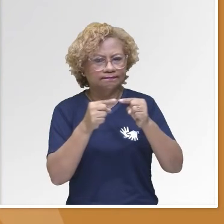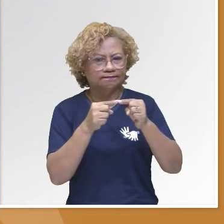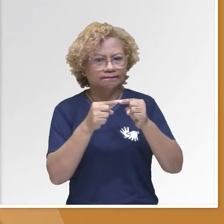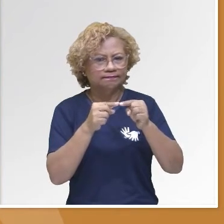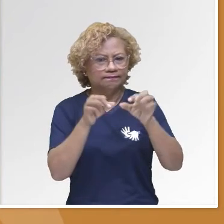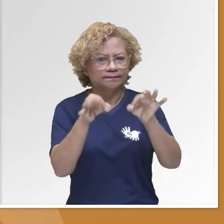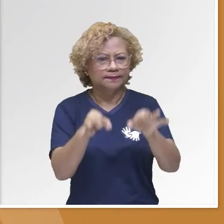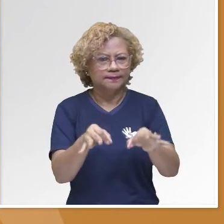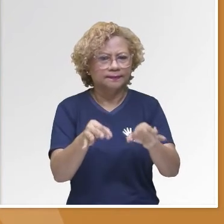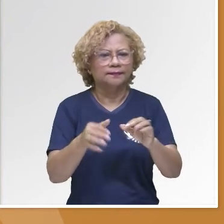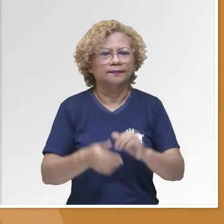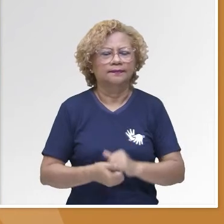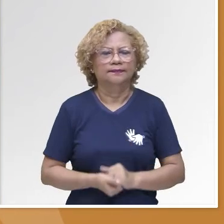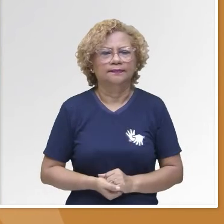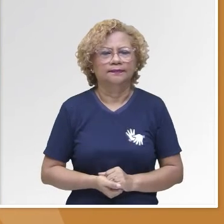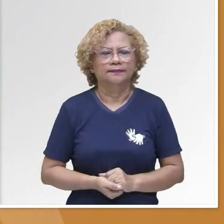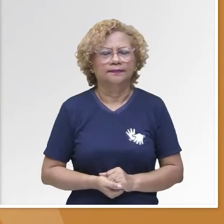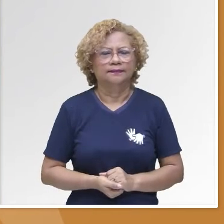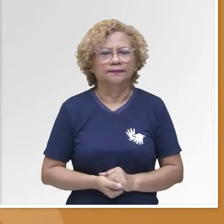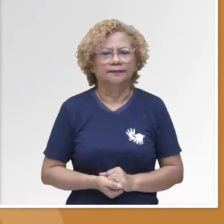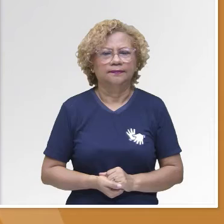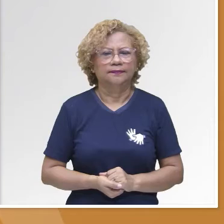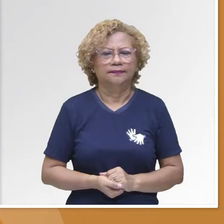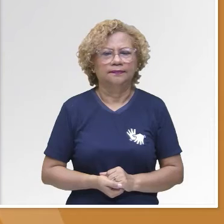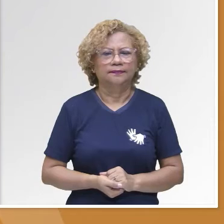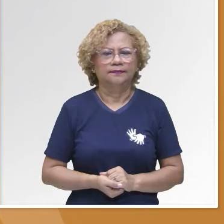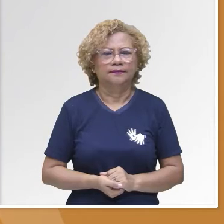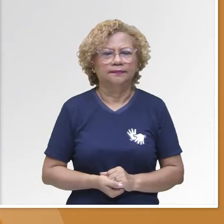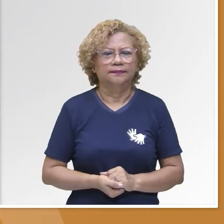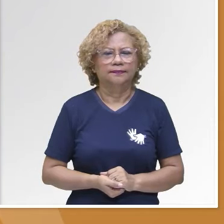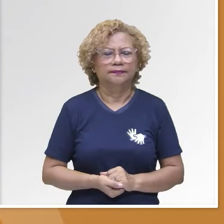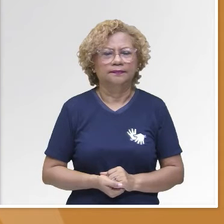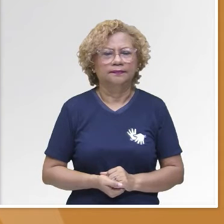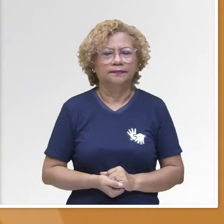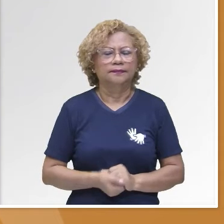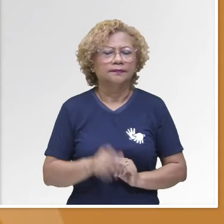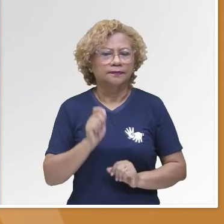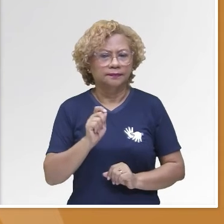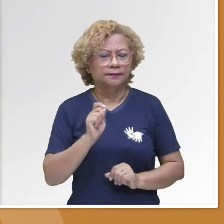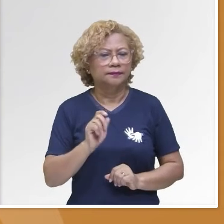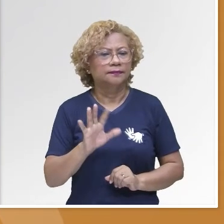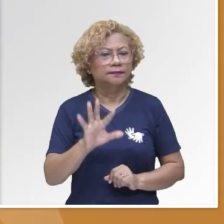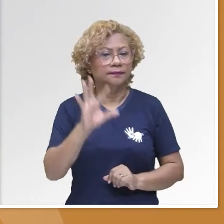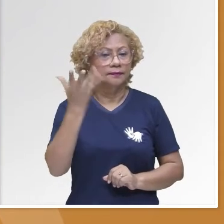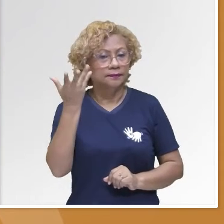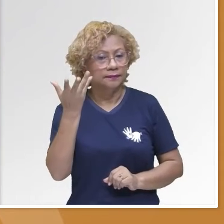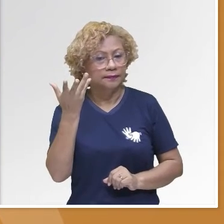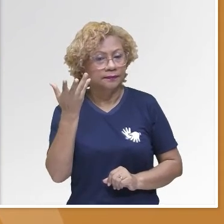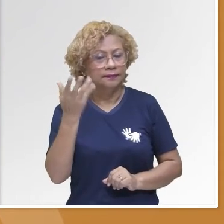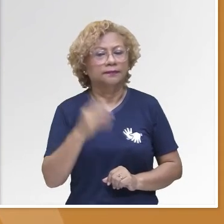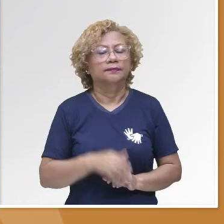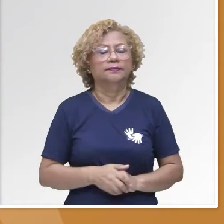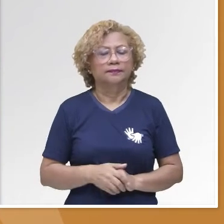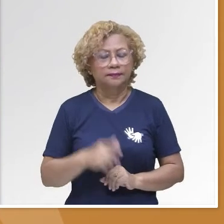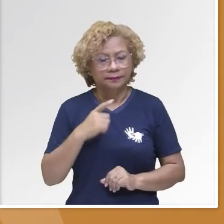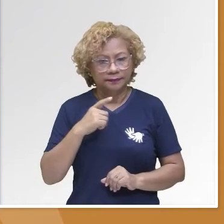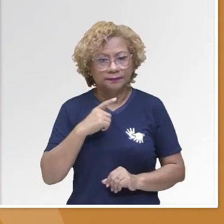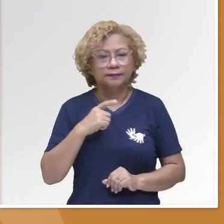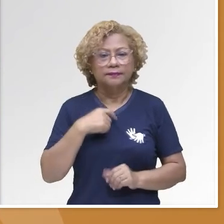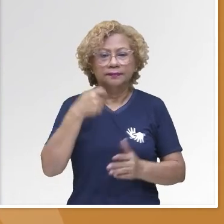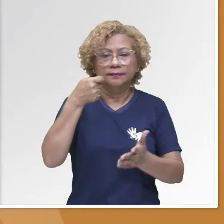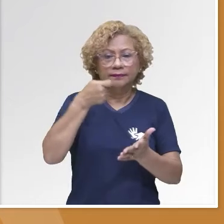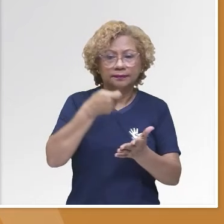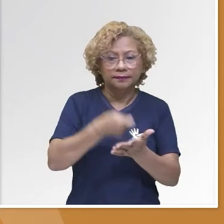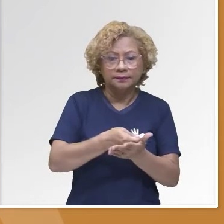Então, com uma União Aduaneira vai ser definida, né, uma tarifa externa comum para